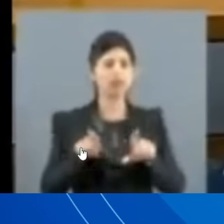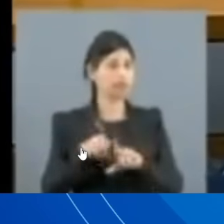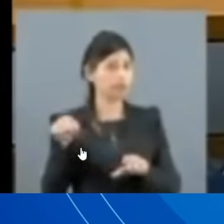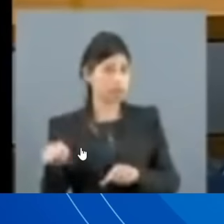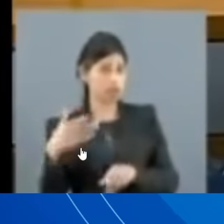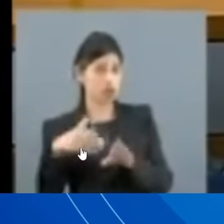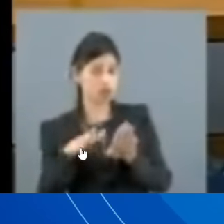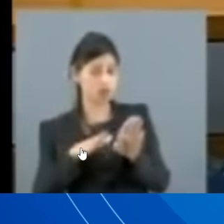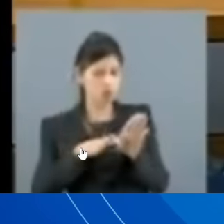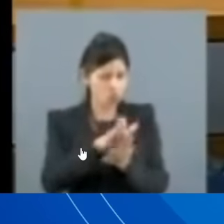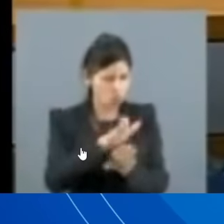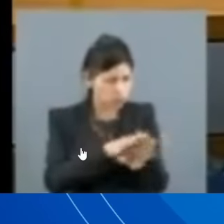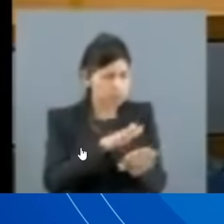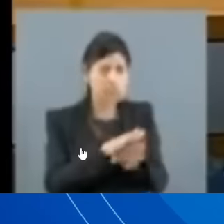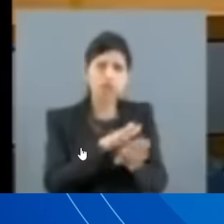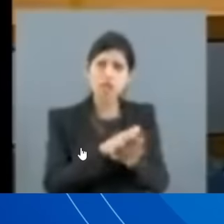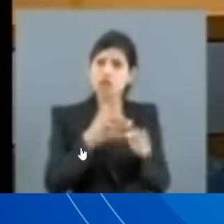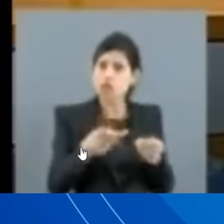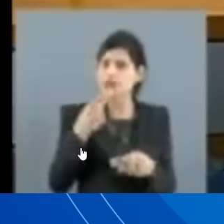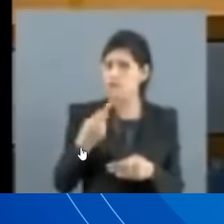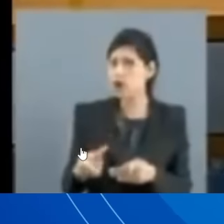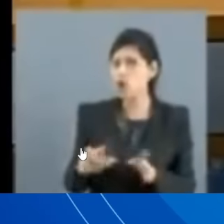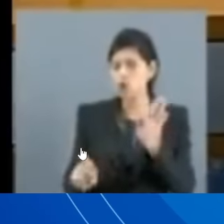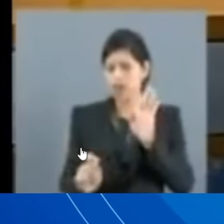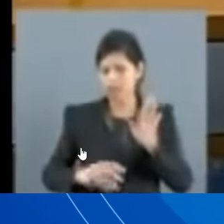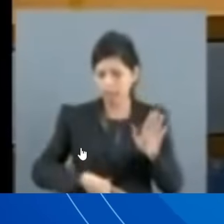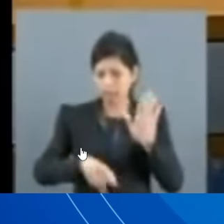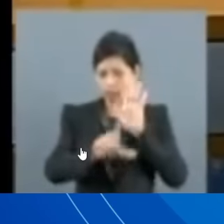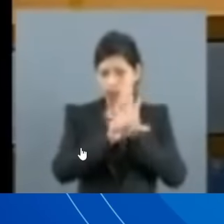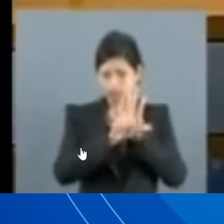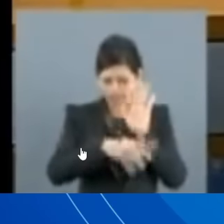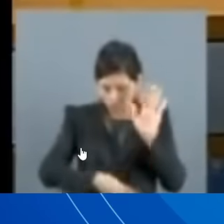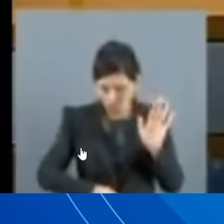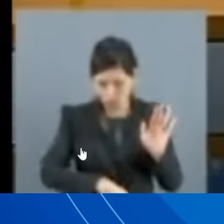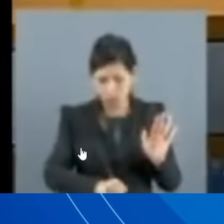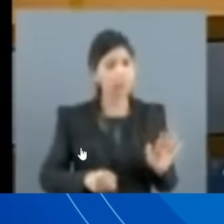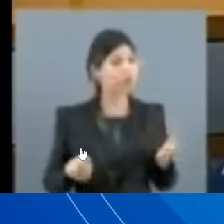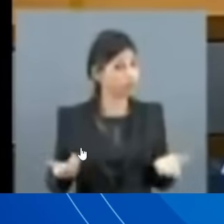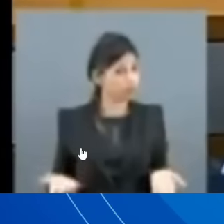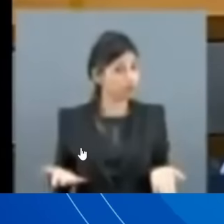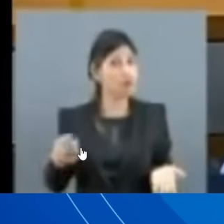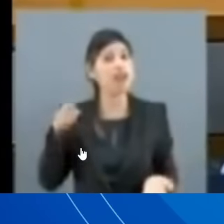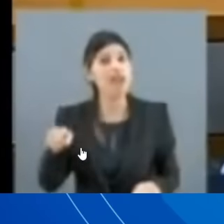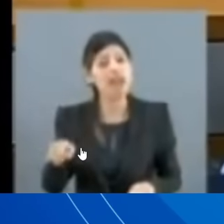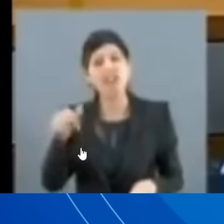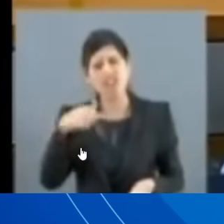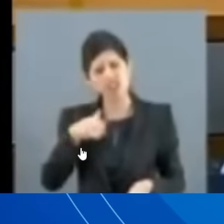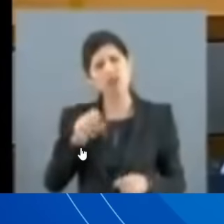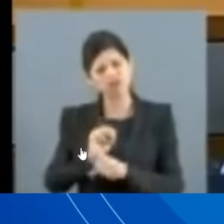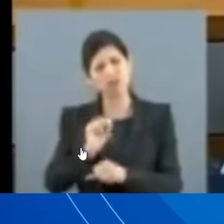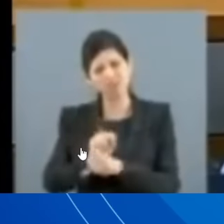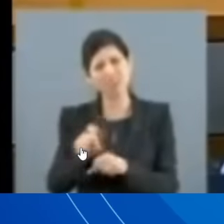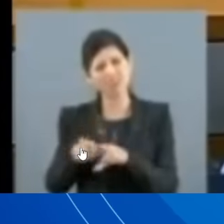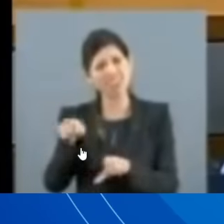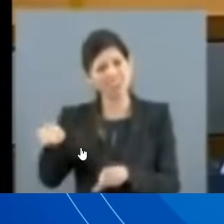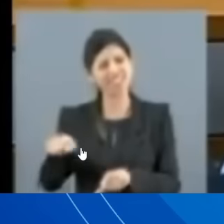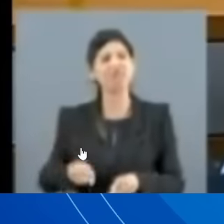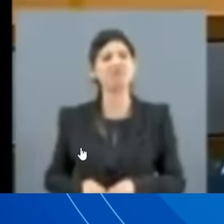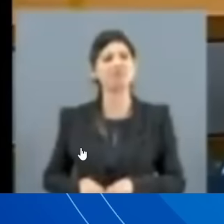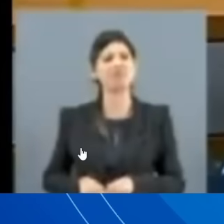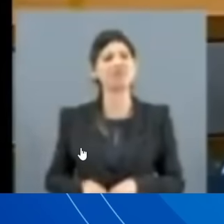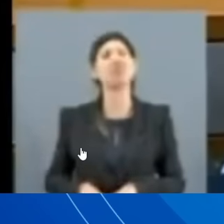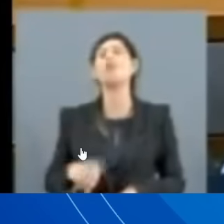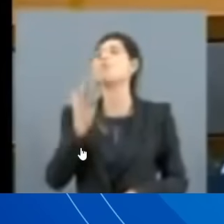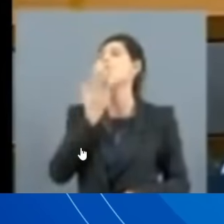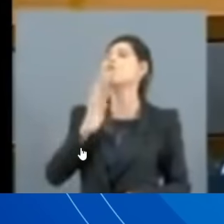Que fala em legalização de aborto. Aí o Messias entra, eu tô esperando esse também. Também tô esperando esse, já declaro